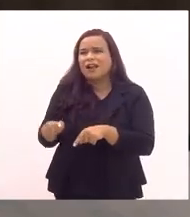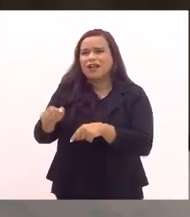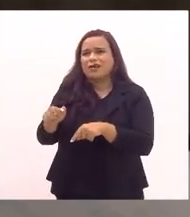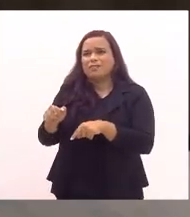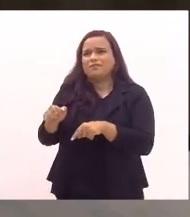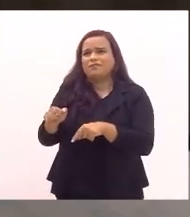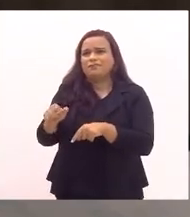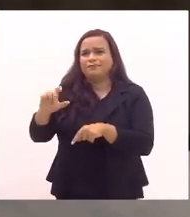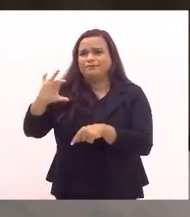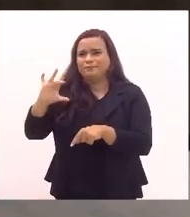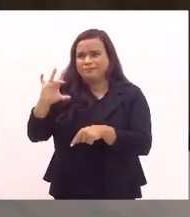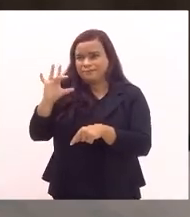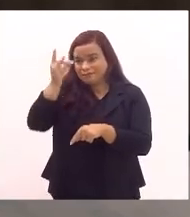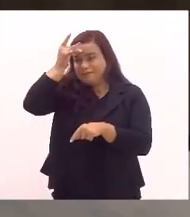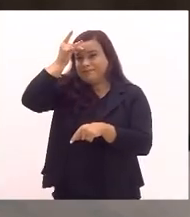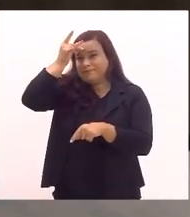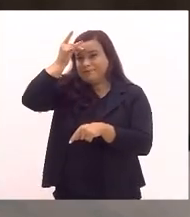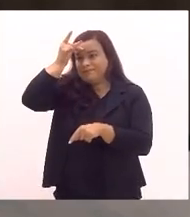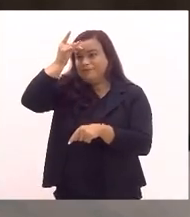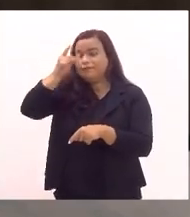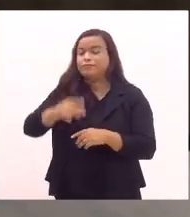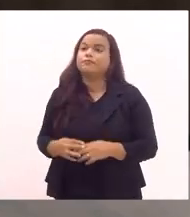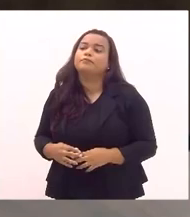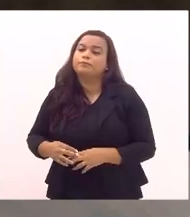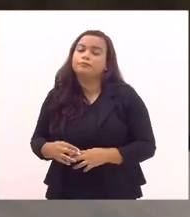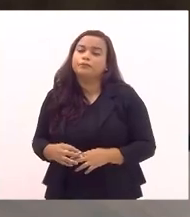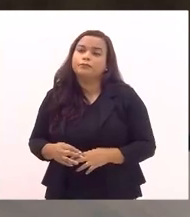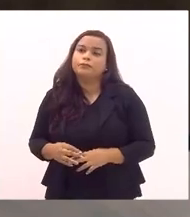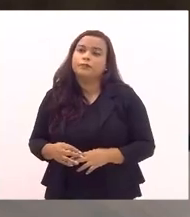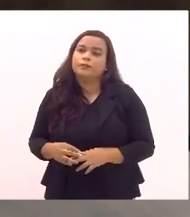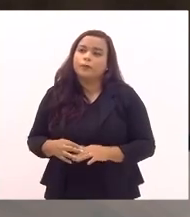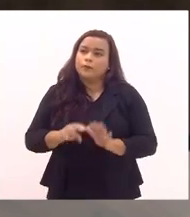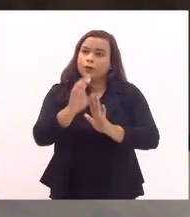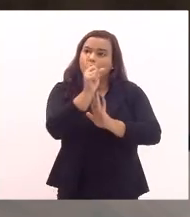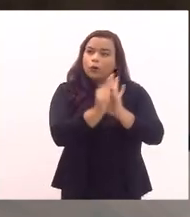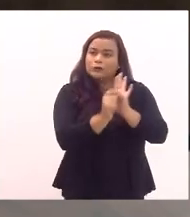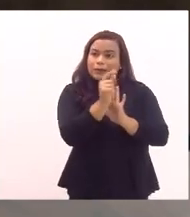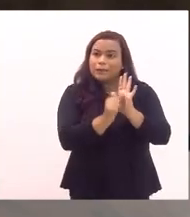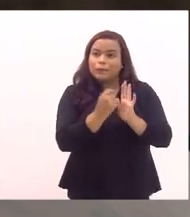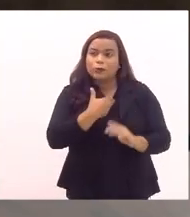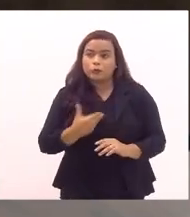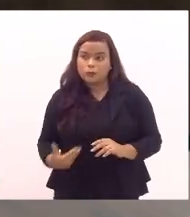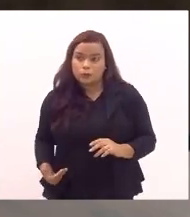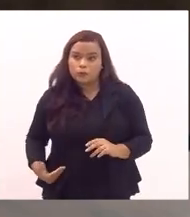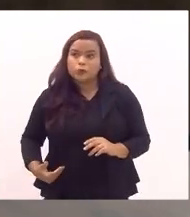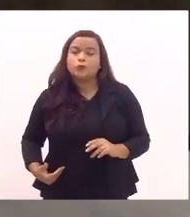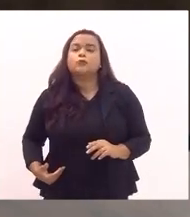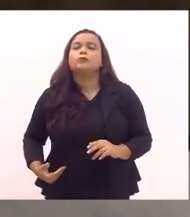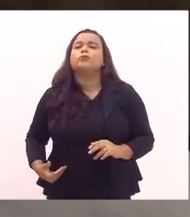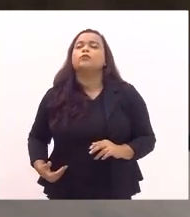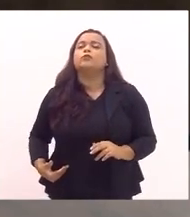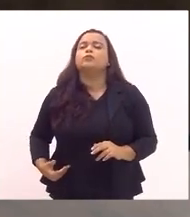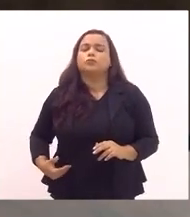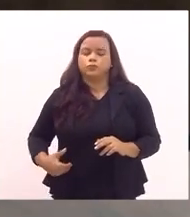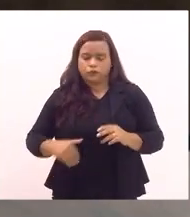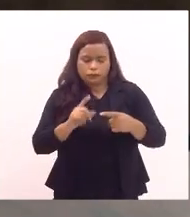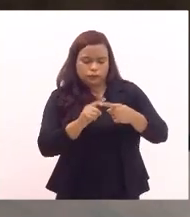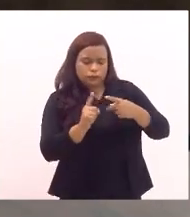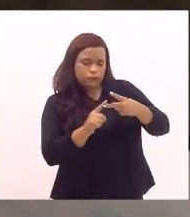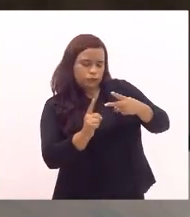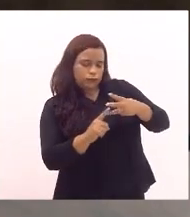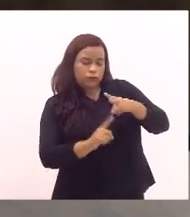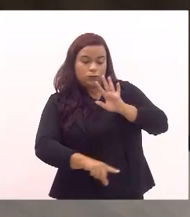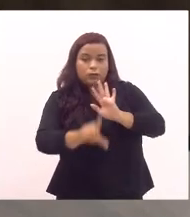ler decore sal salty salty errado o orçamento público nas suas três grandes